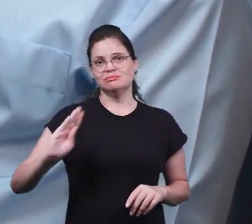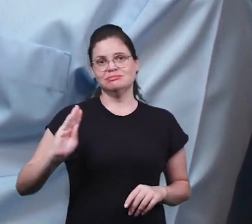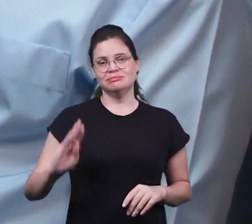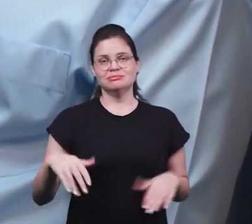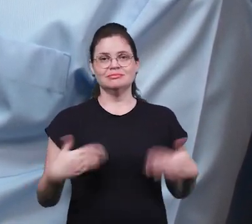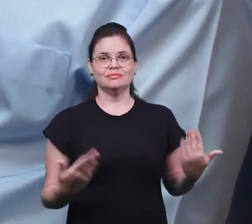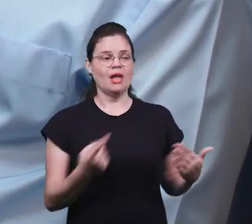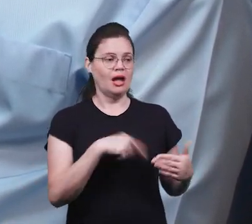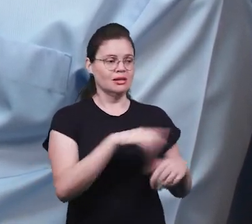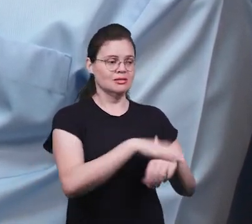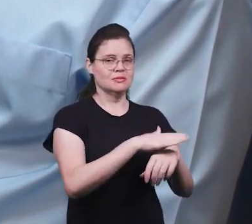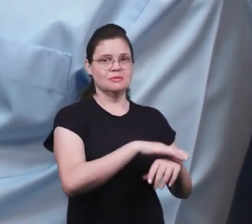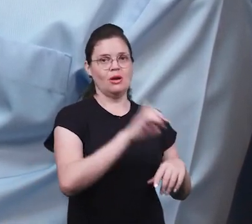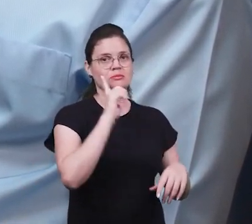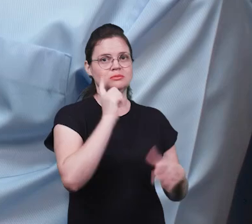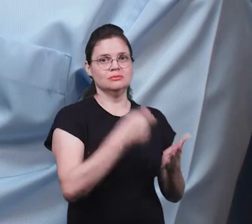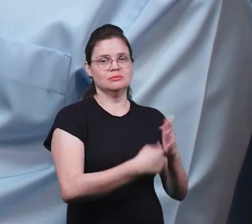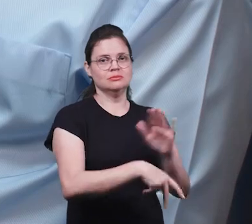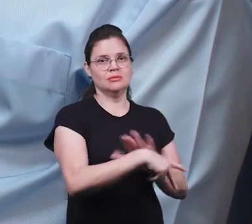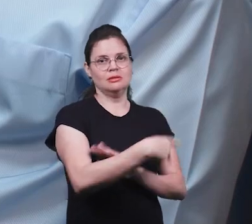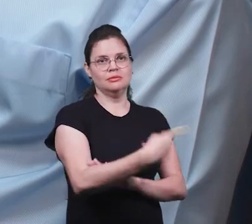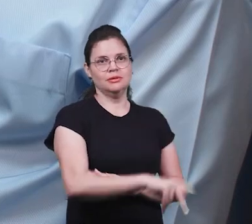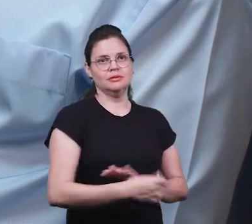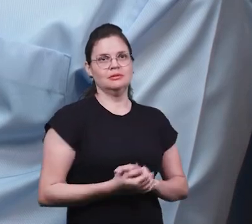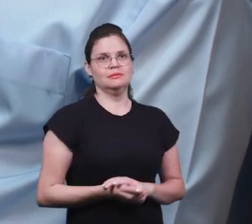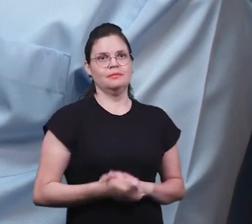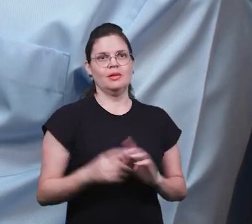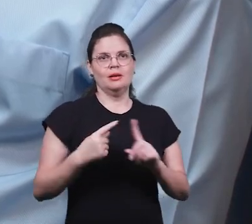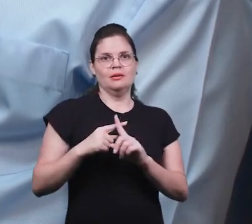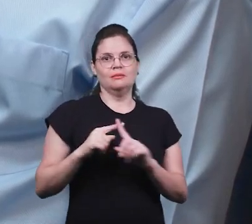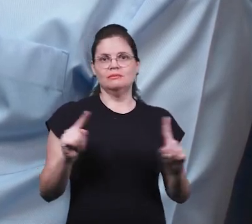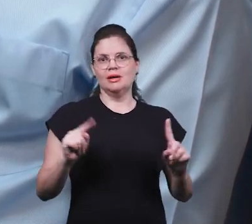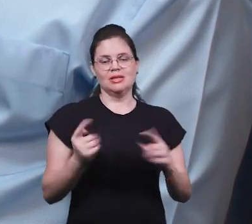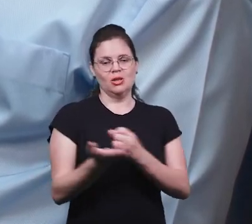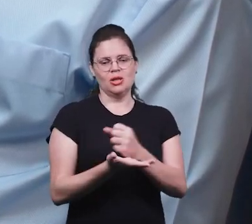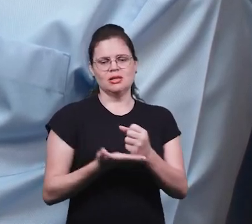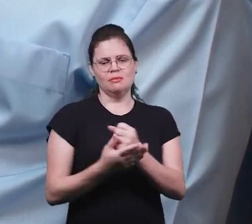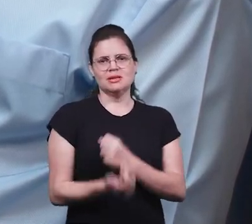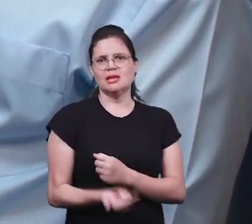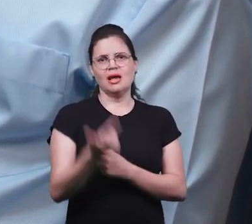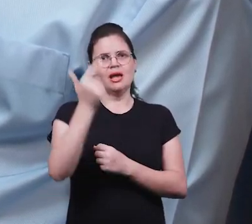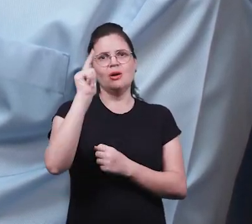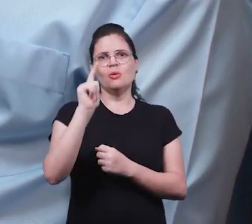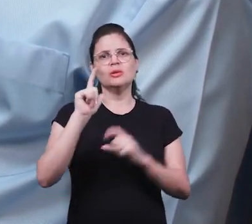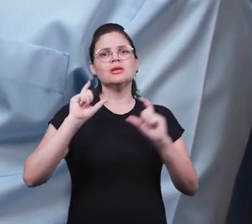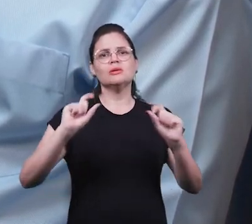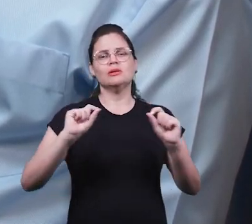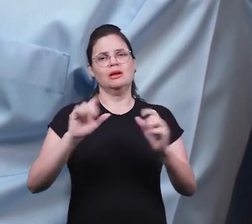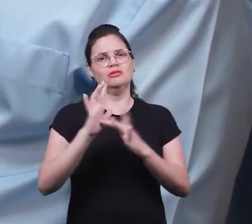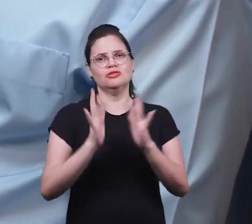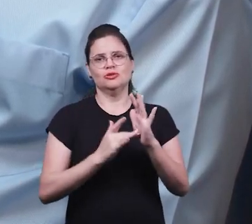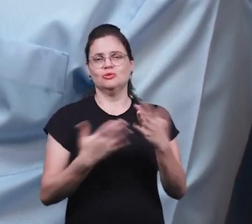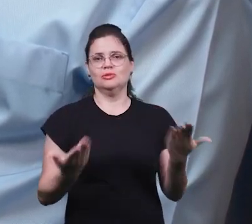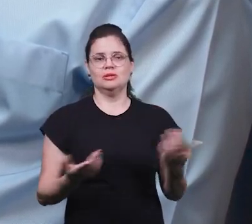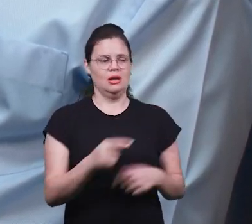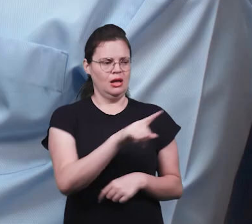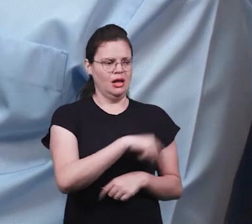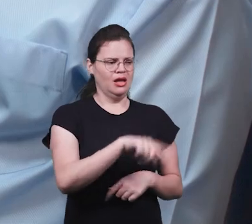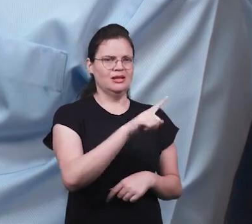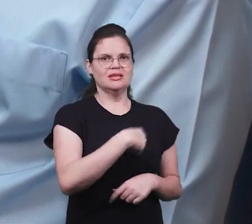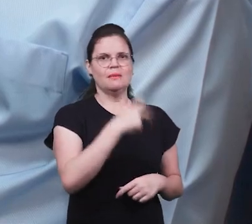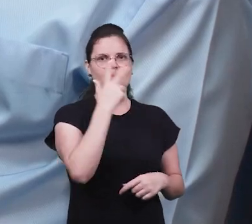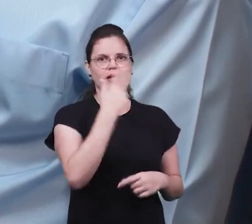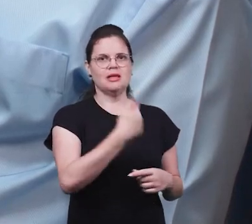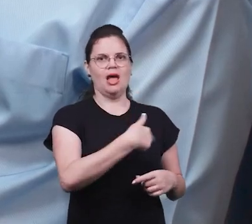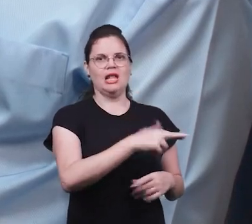aquilo que Deus estabeleceu. A rocha é o fundamento. Não adianta você querer botar outro fundamento, porque não existe outro fundamento. Isso é o ecumenismo, né?